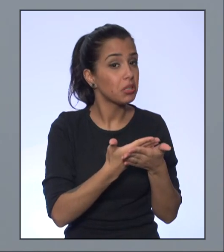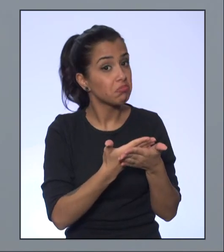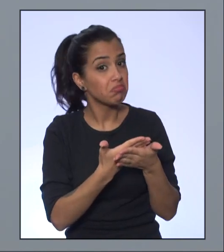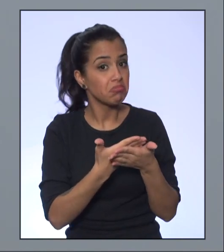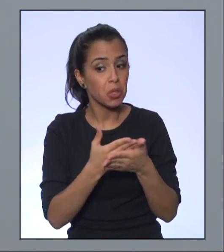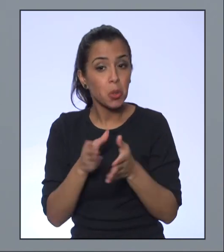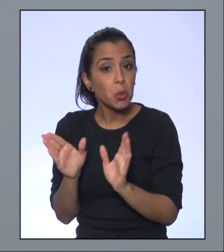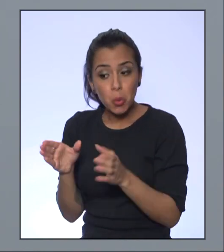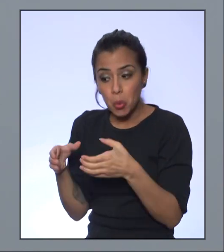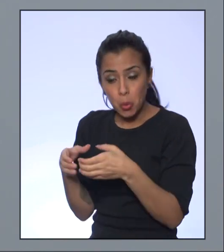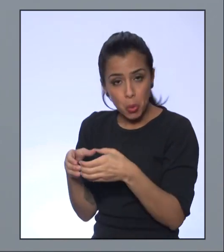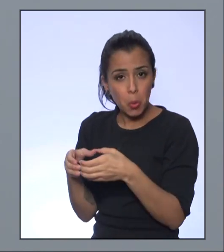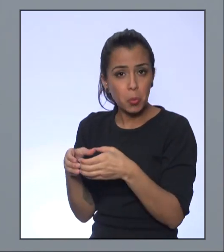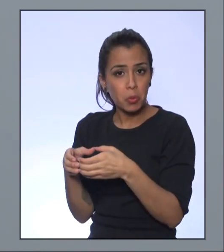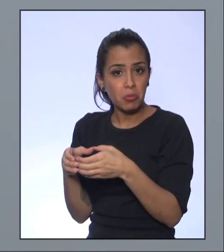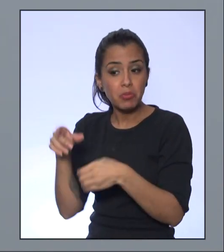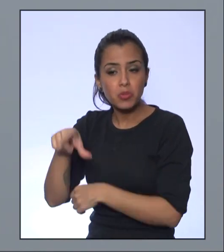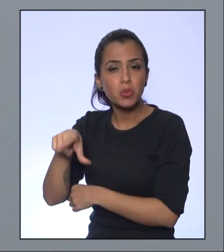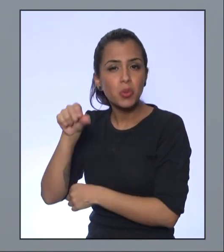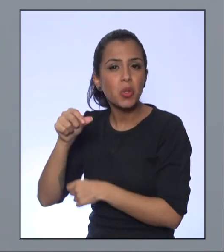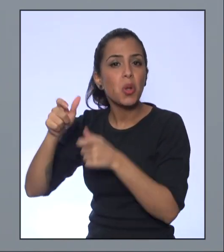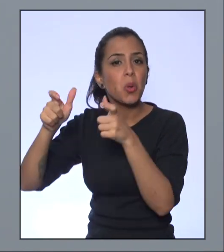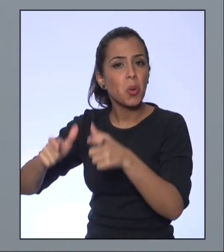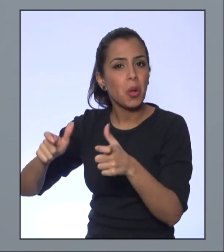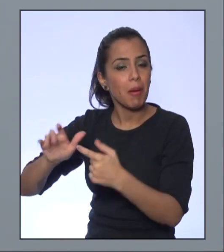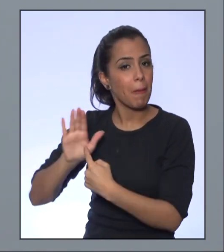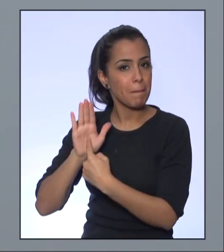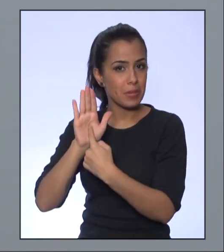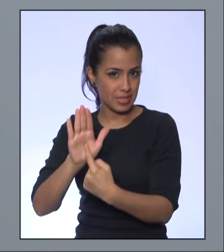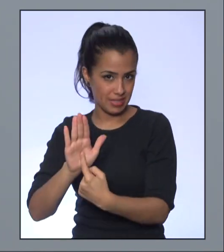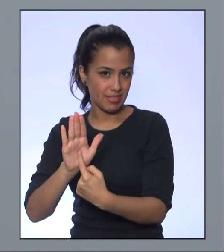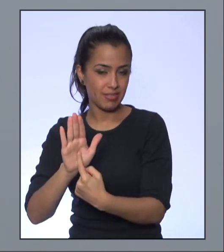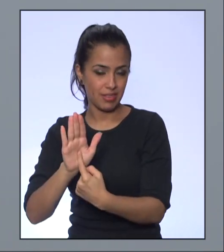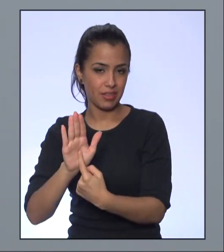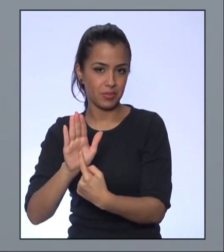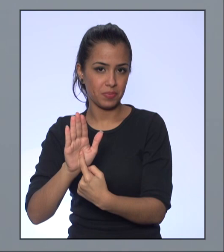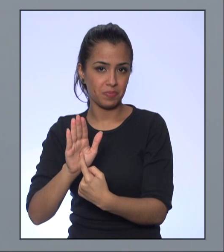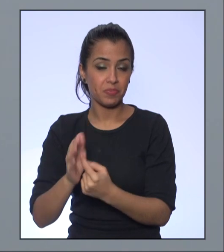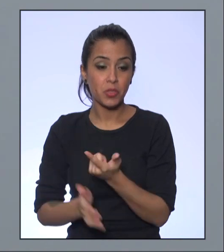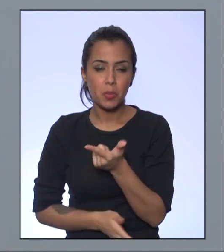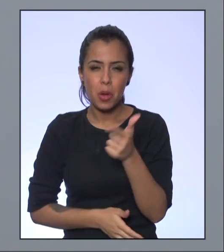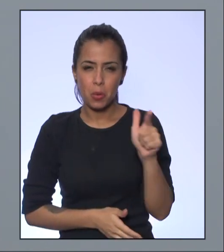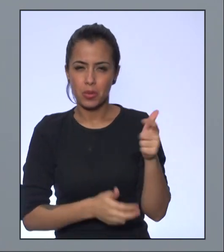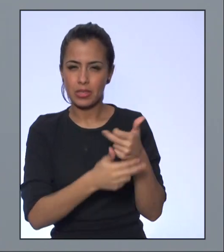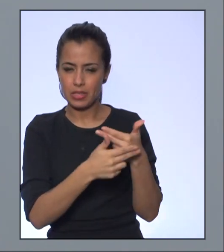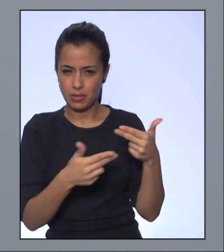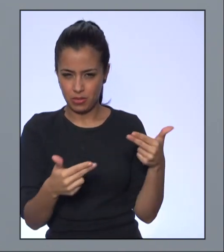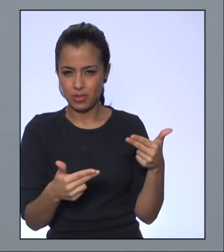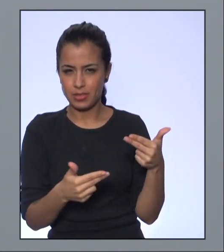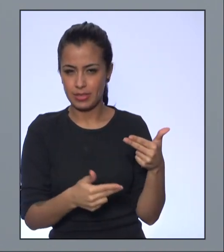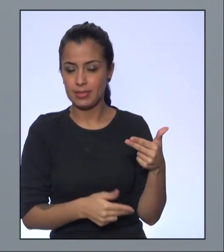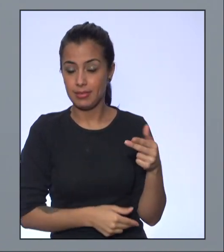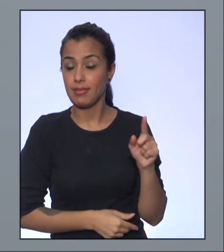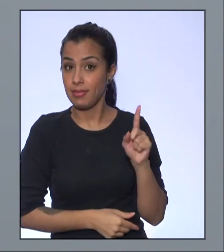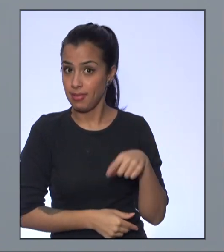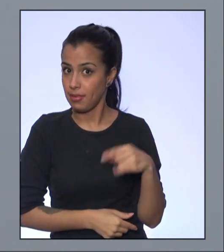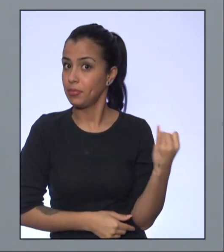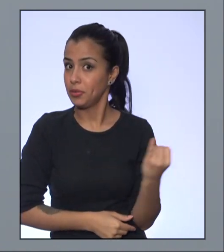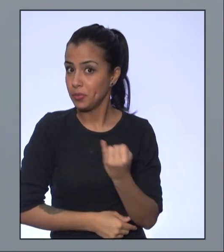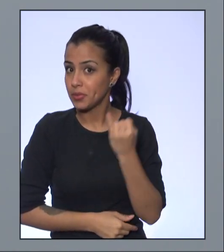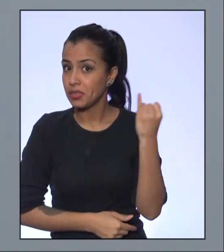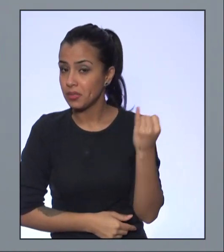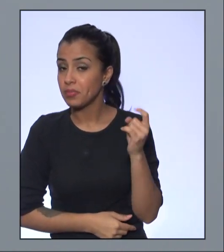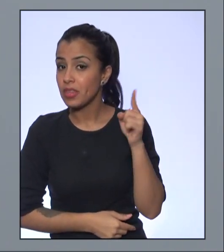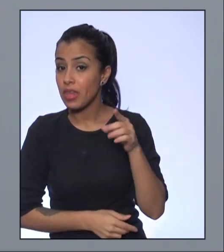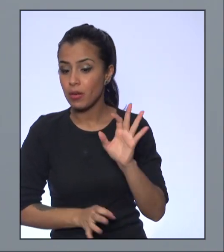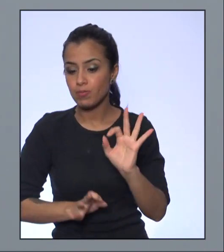decidir aonde vocês podem dar visibilidade para o mapa. Uma outra questão que é bem importante é a